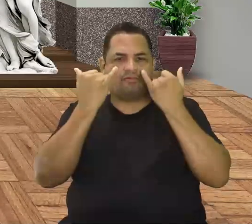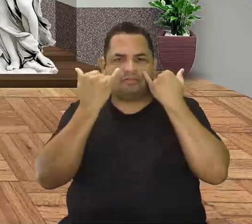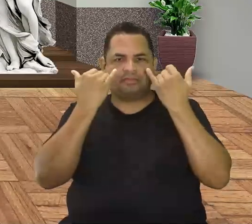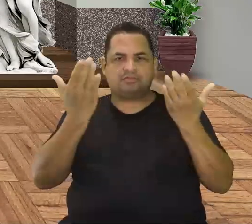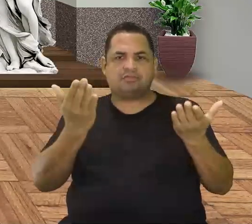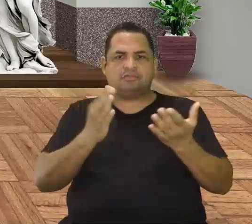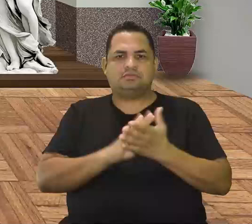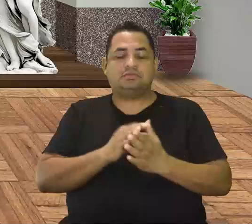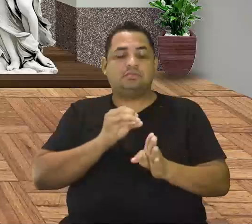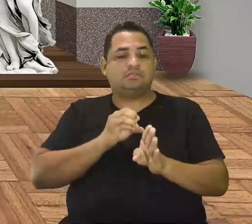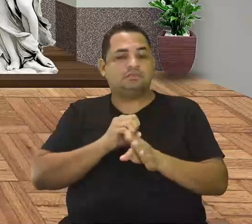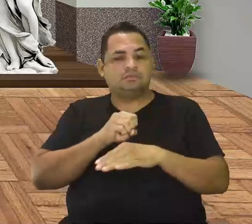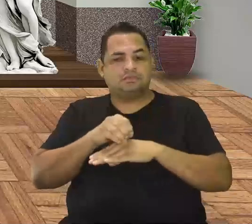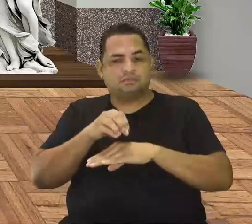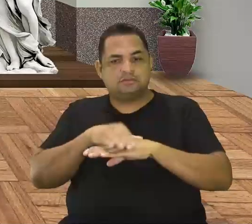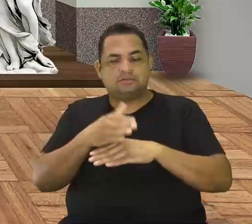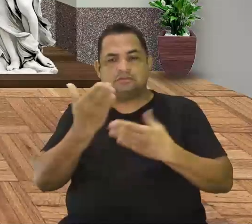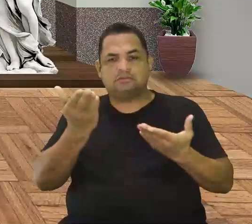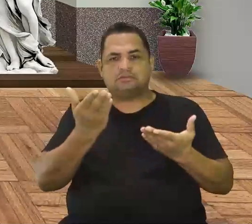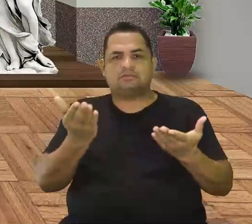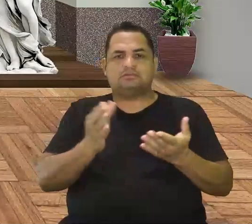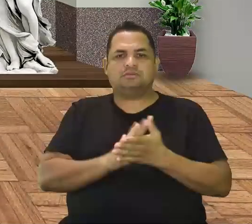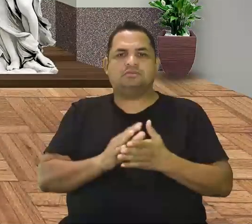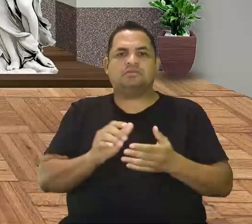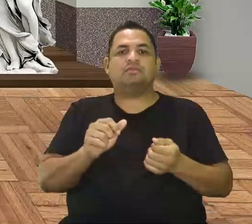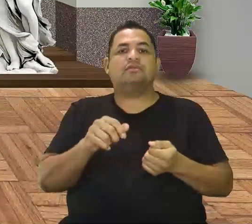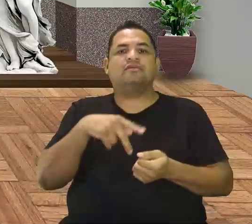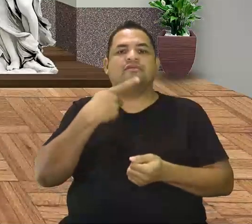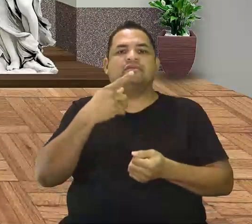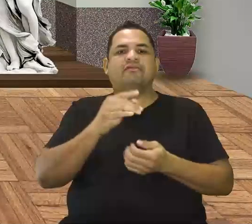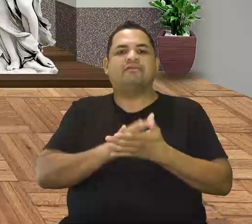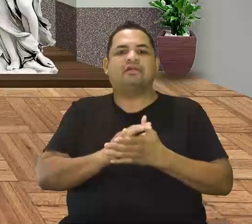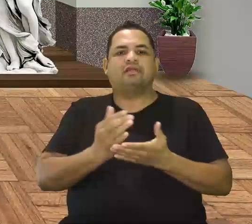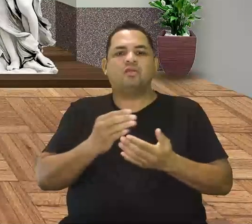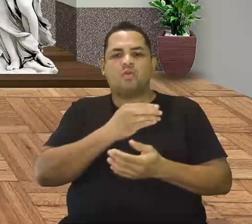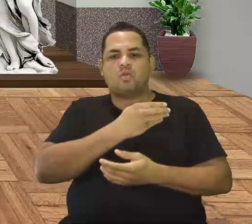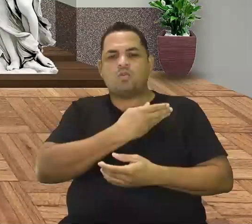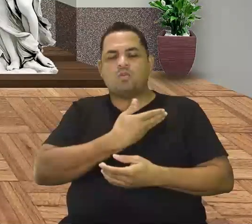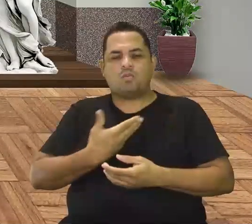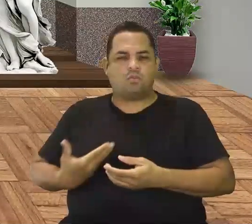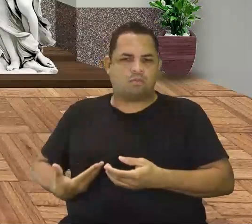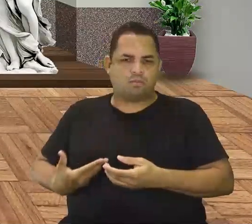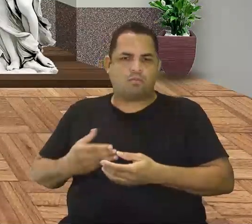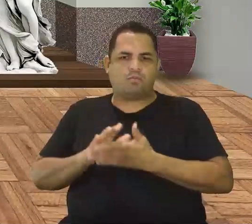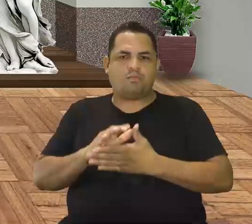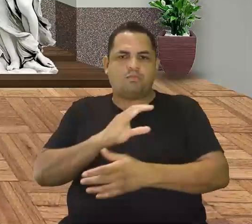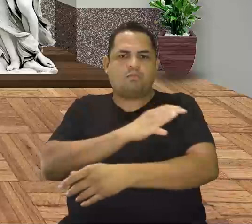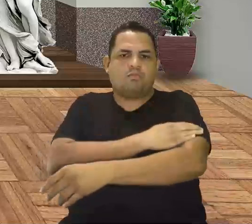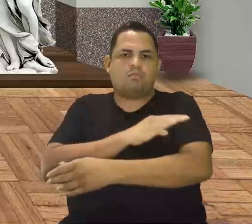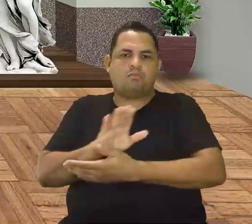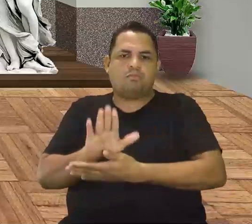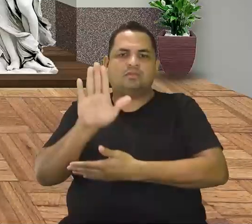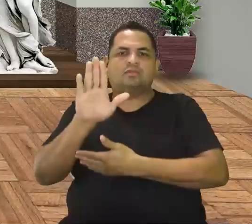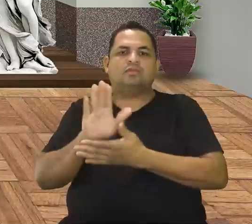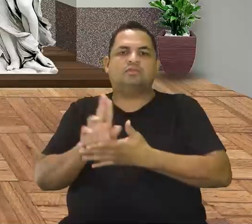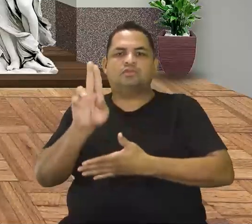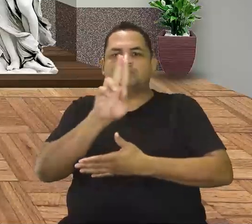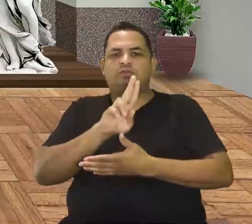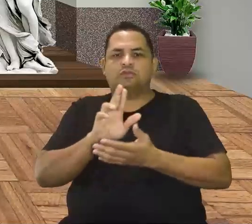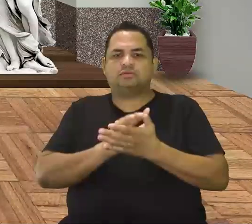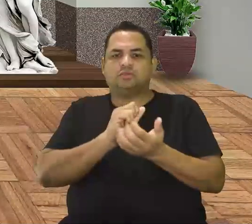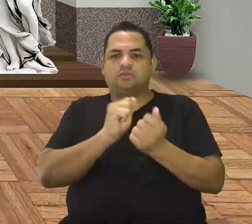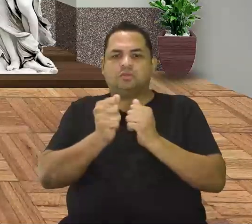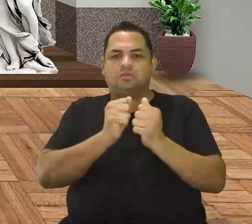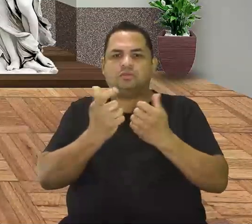como dica para você, que mesmo falando no Estado fascista, acabou abordando essa ideia de